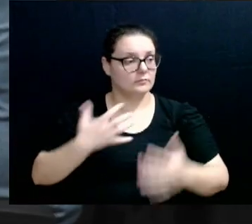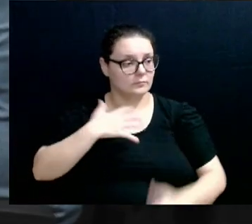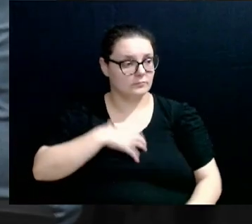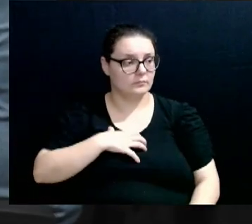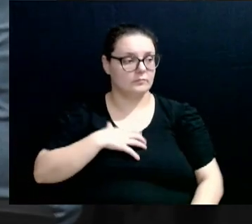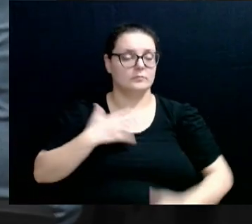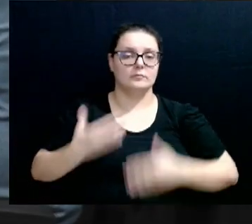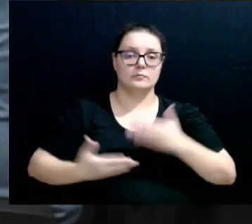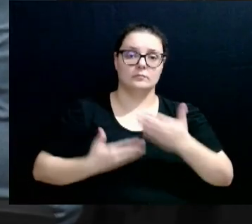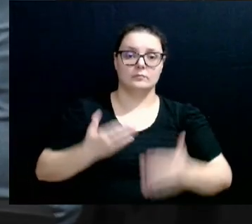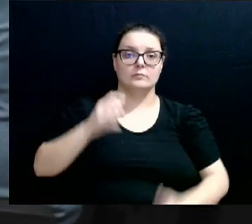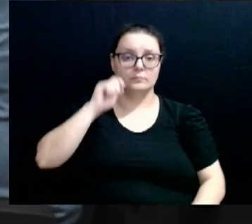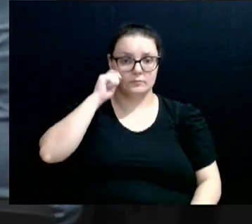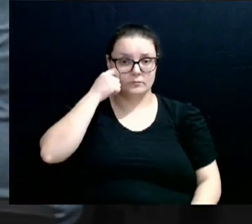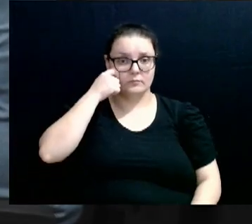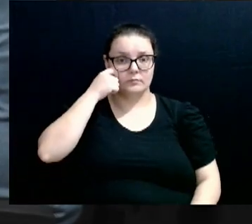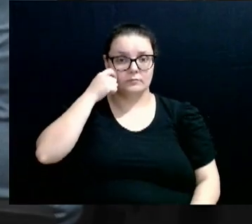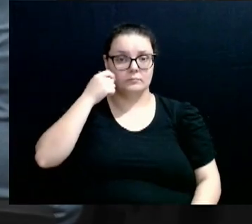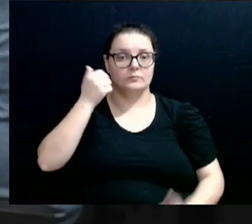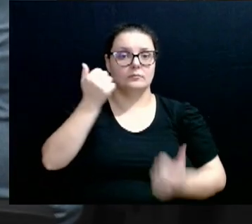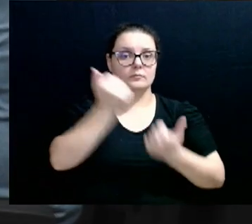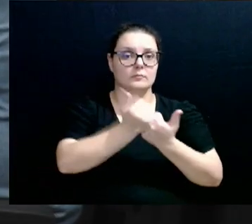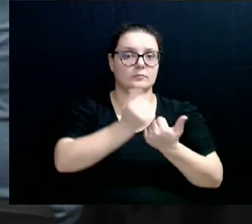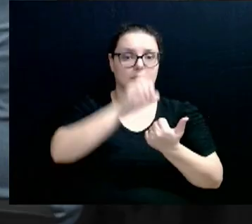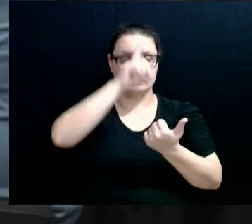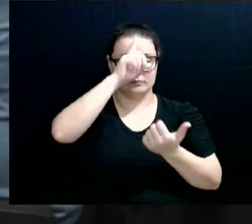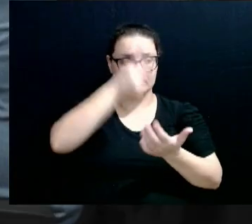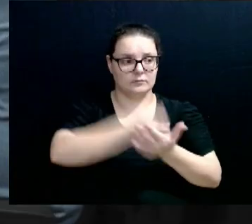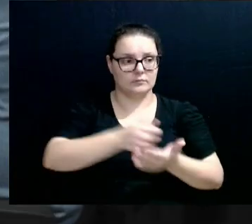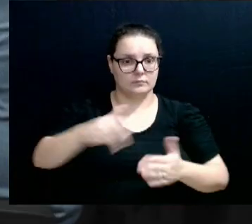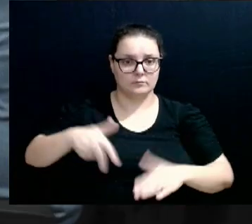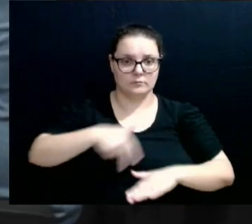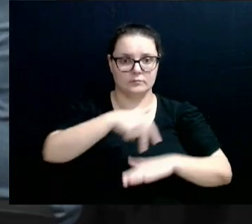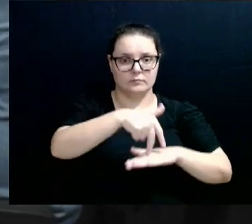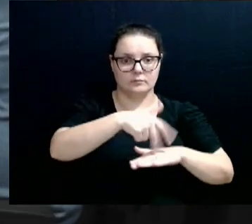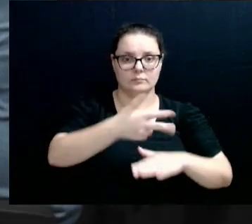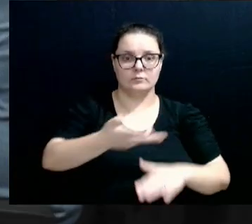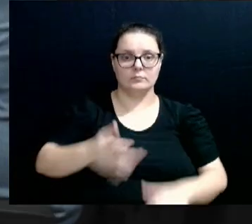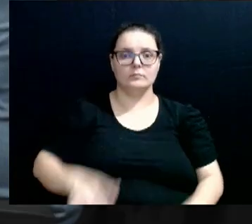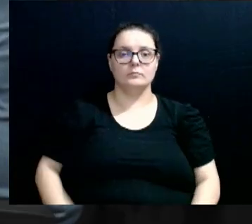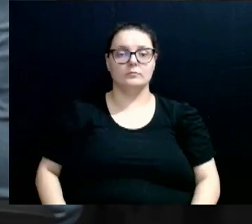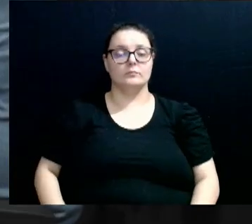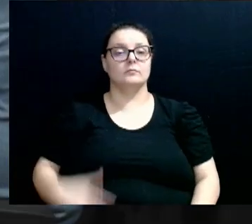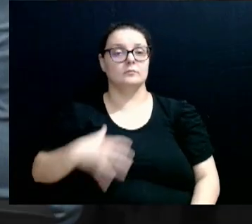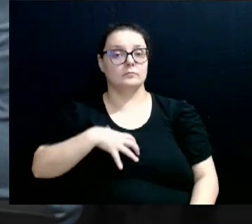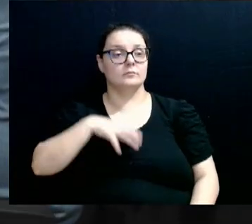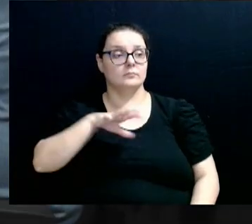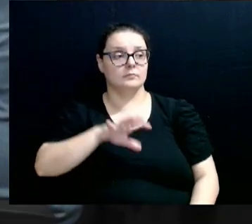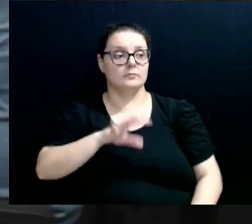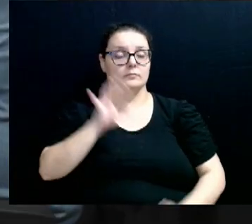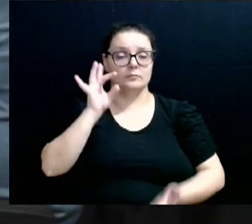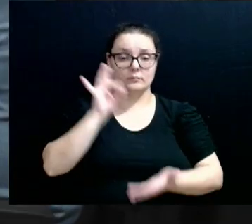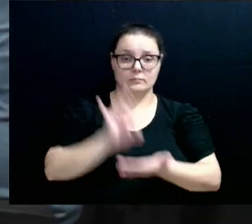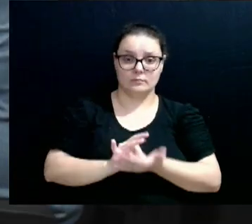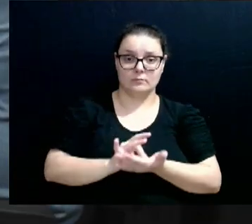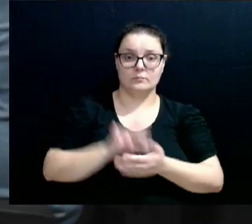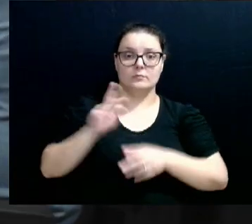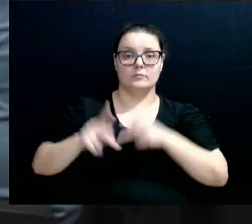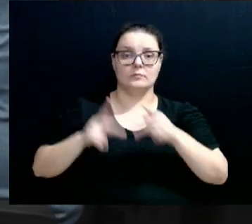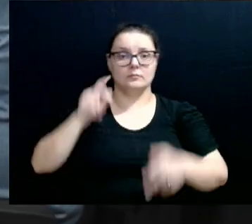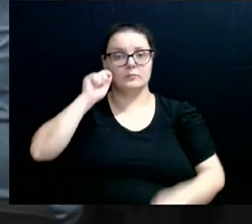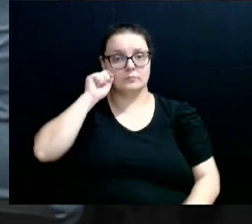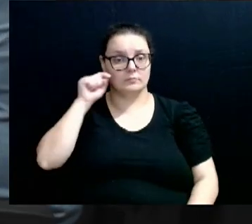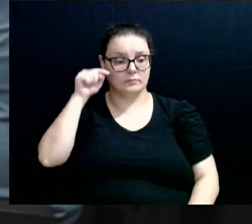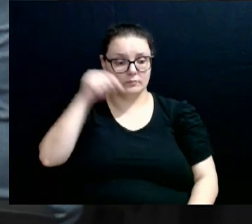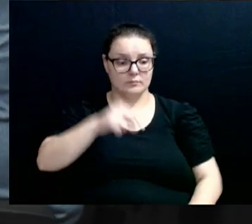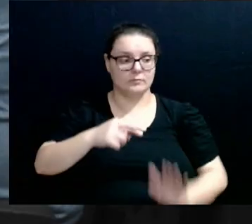negros ocupem postos de decisão, né? Para que, dessa forma, efetivamente a população negra esteja lá representada,